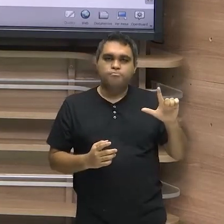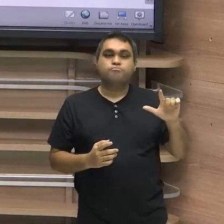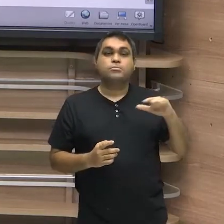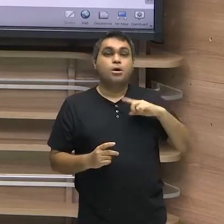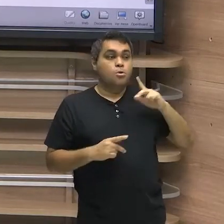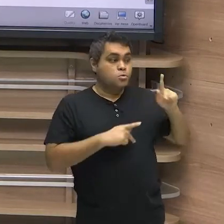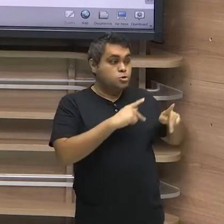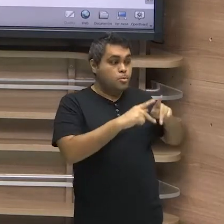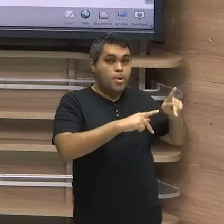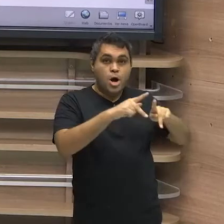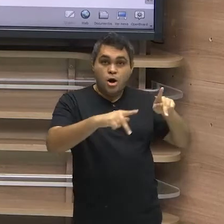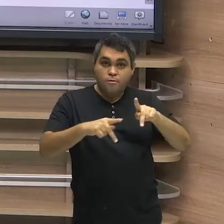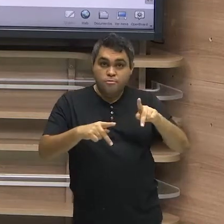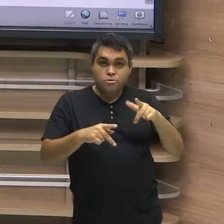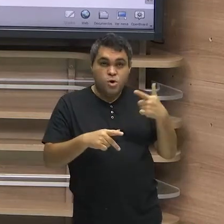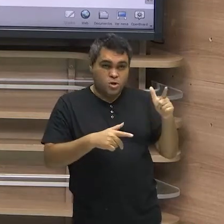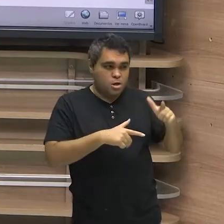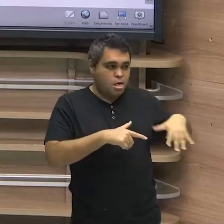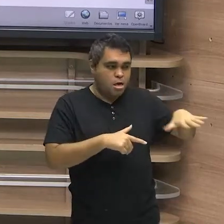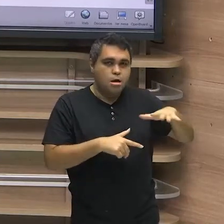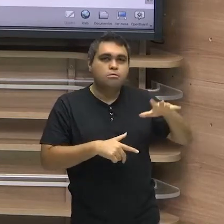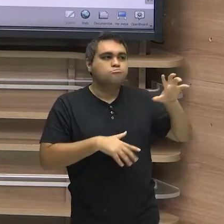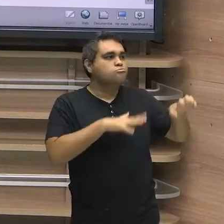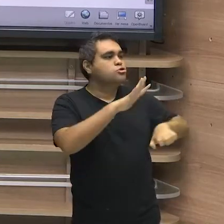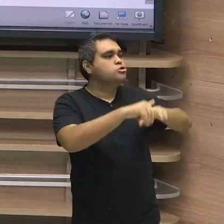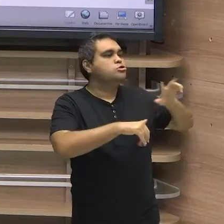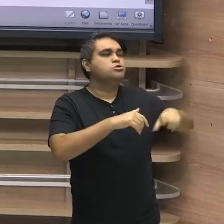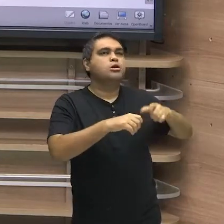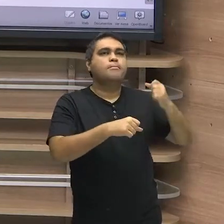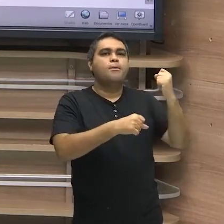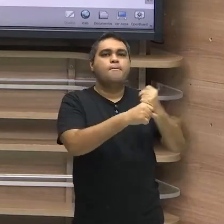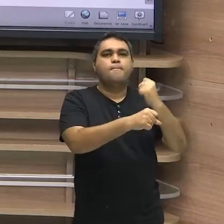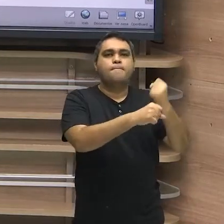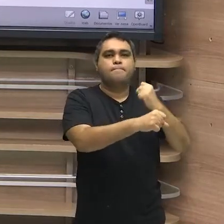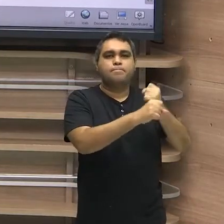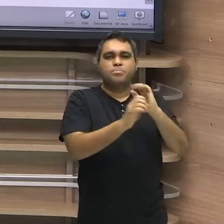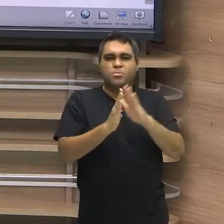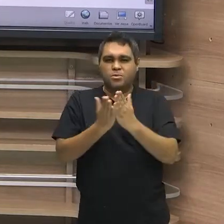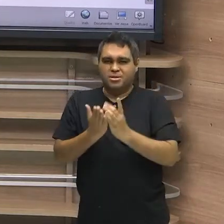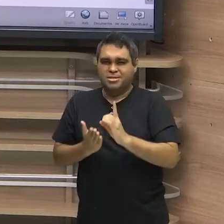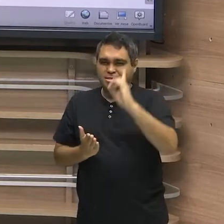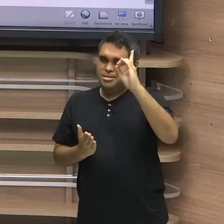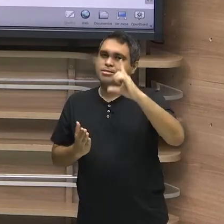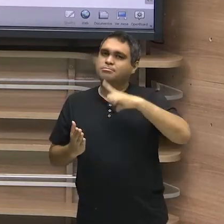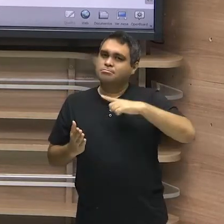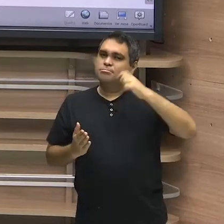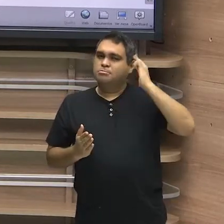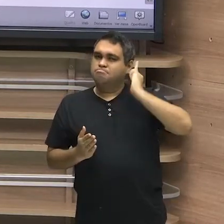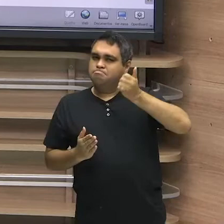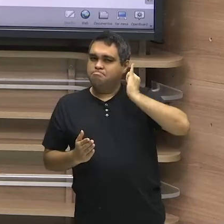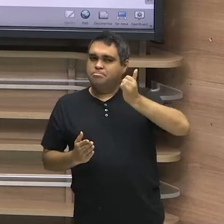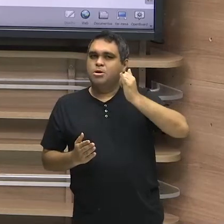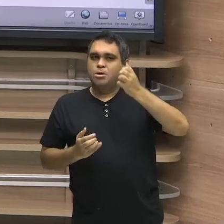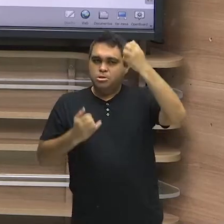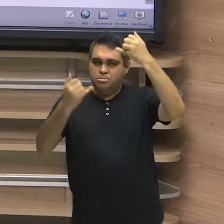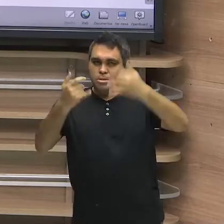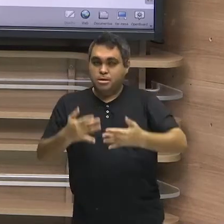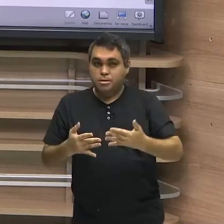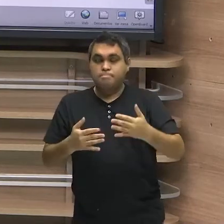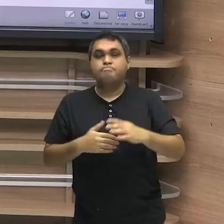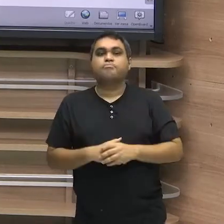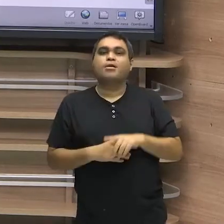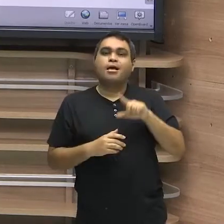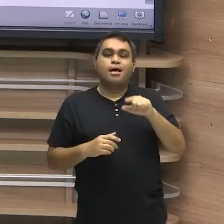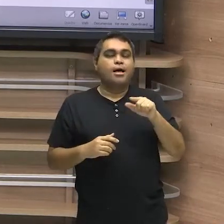línguas diferentes, né? Inclusive, é uma história muito contada para dizer como que surgiu as diferentes línguas no mundo,